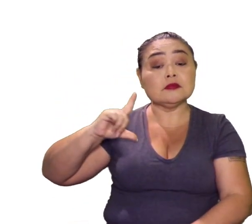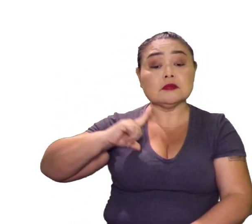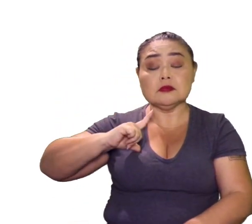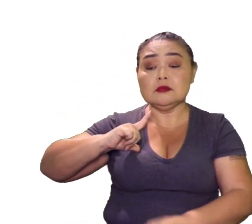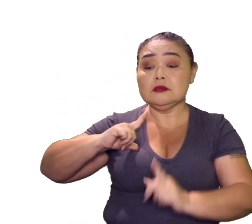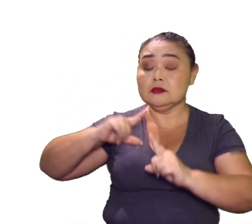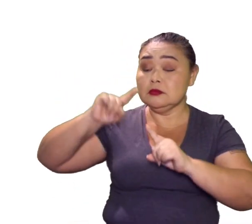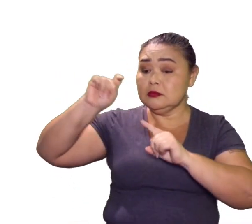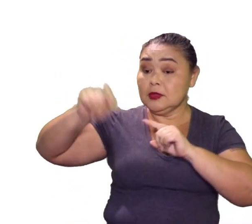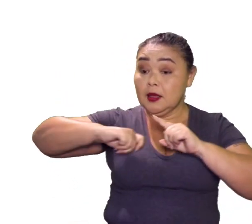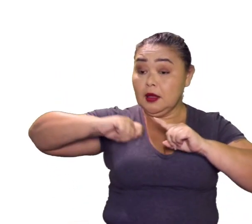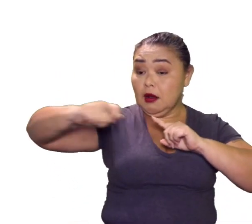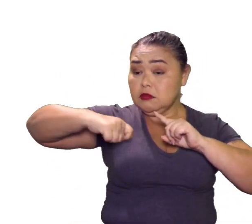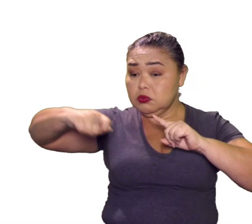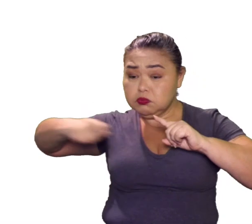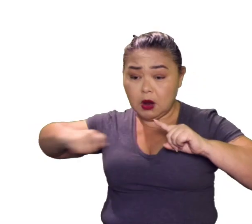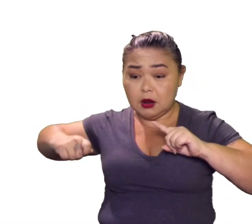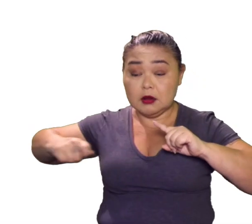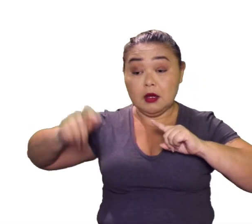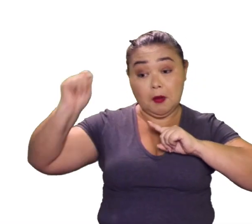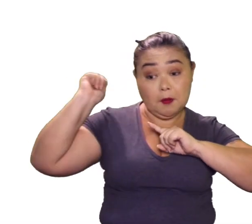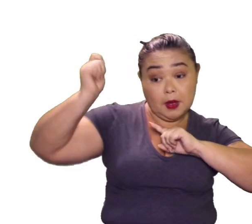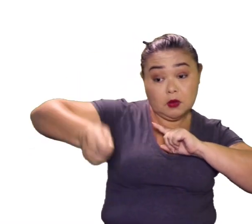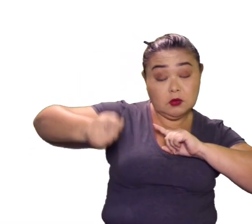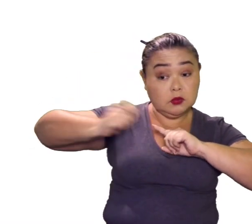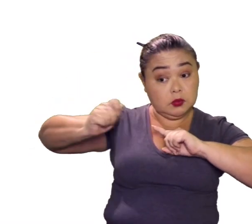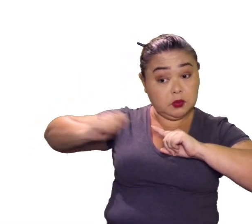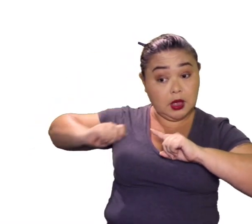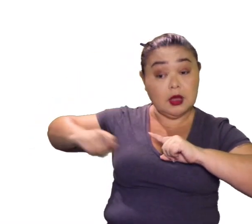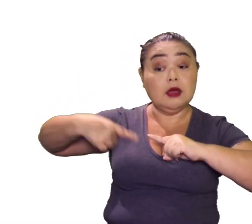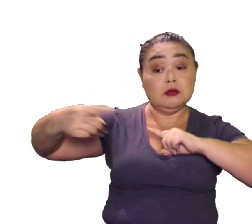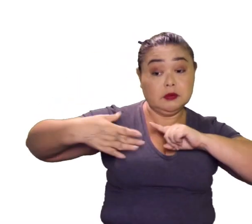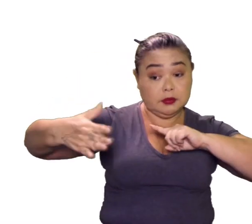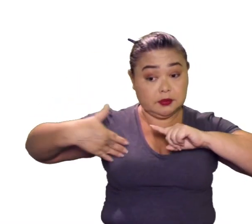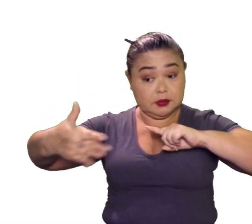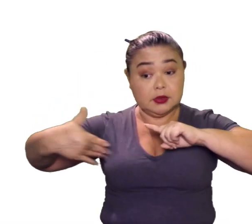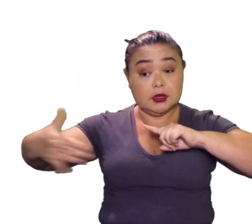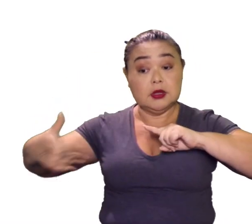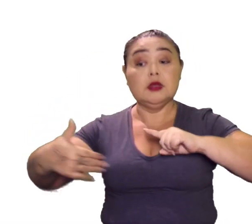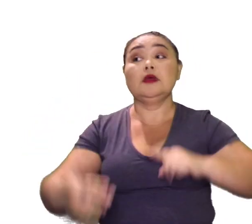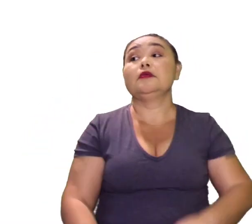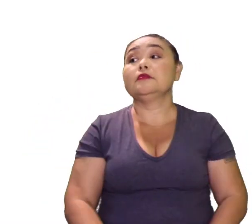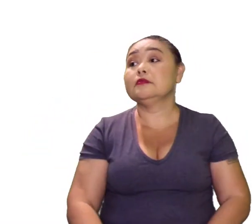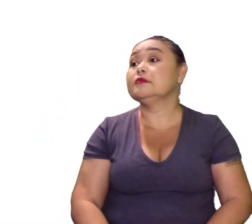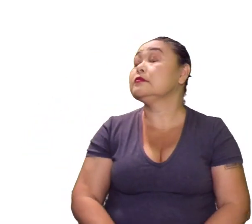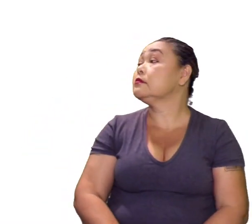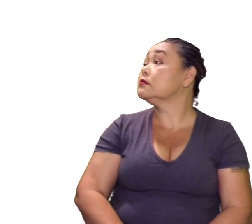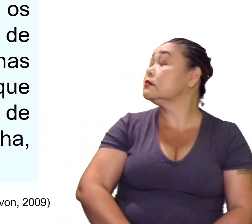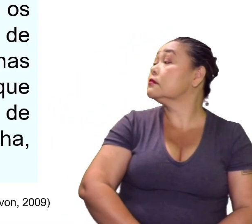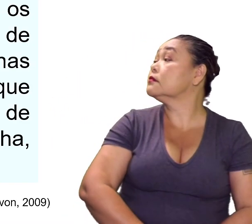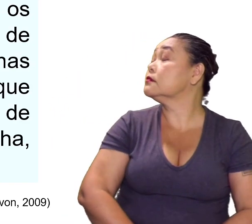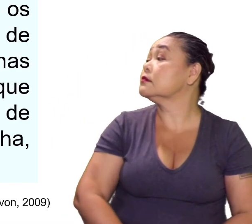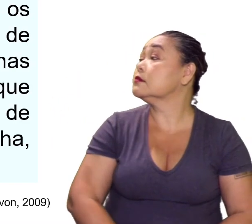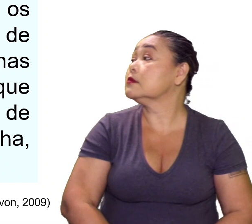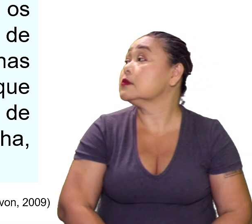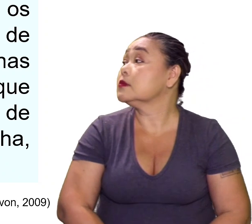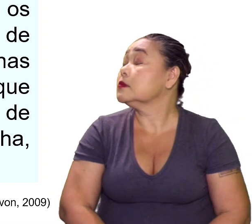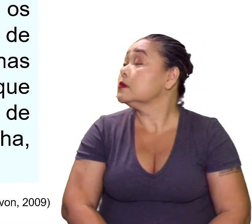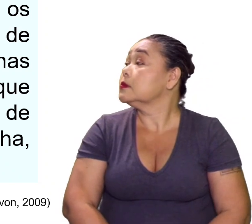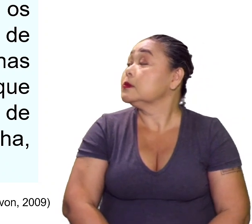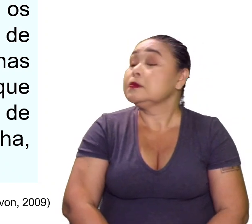de dificuldade de pescar, porque ele é um pouco mais agitado e agressivo. É verdade.